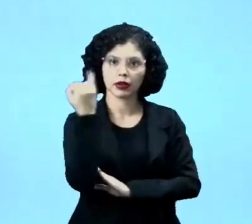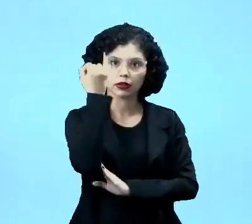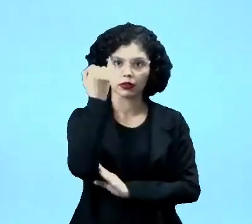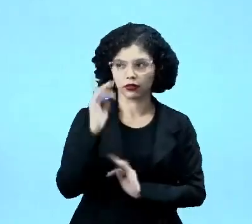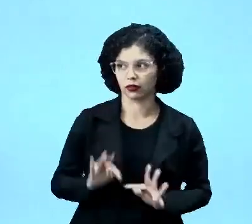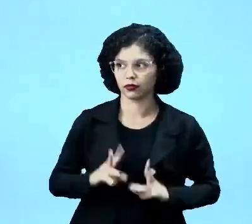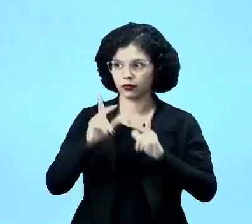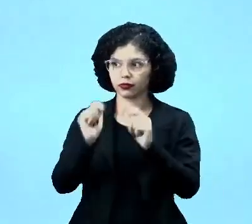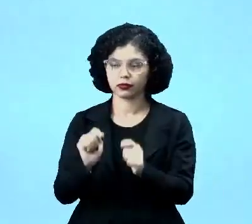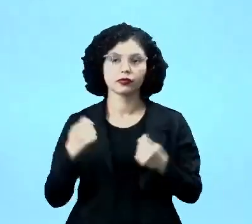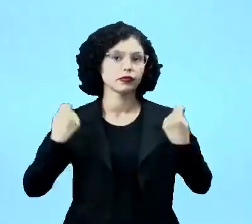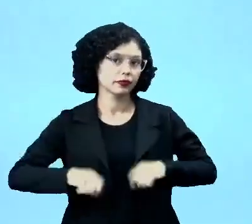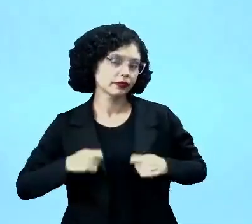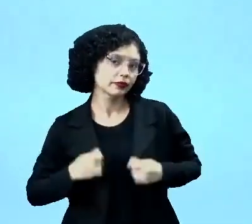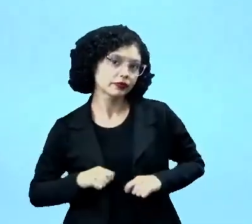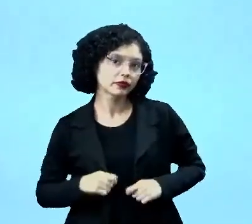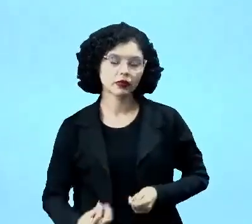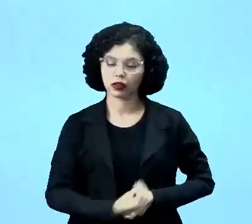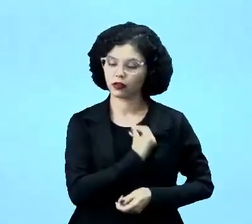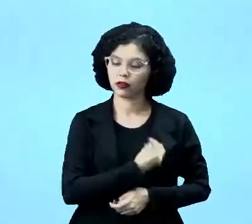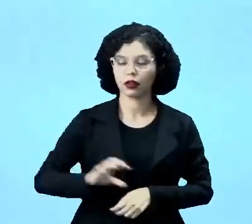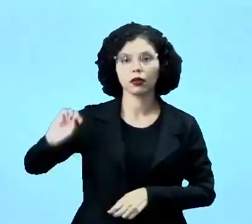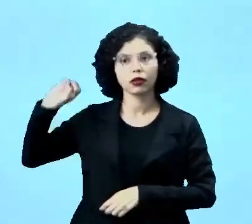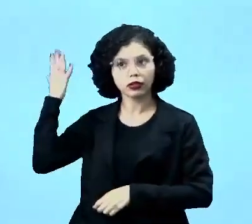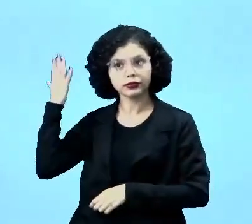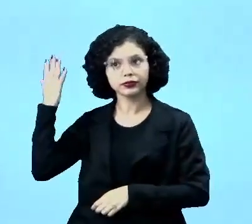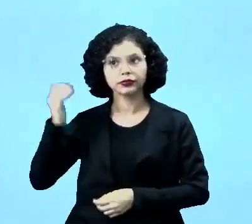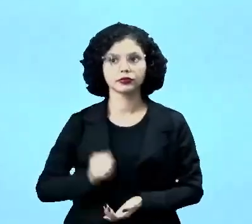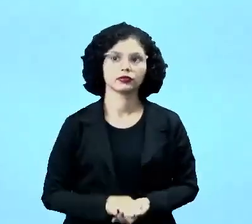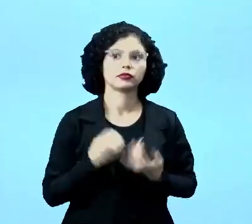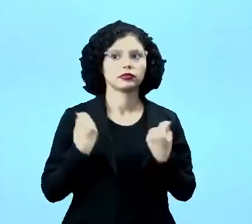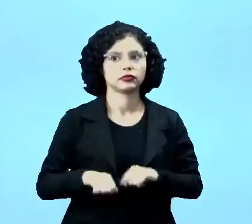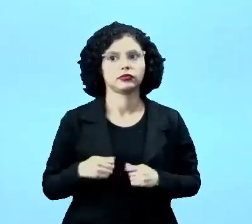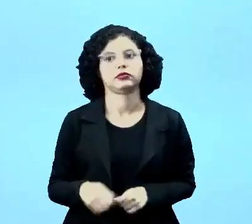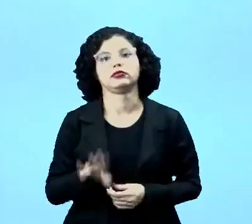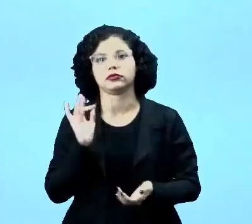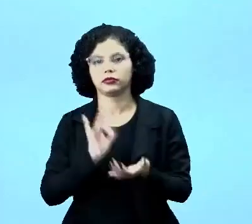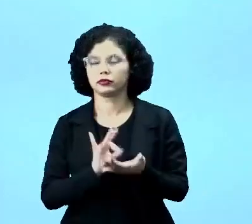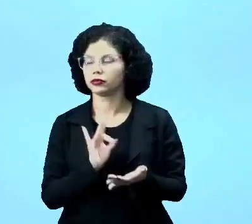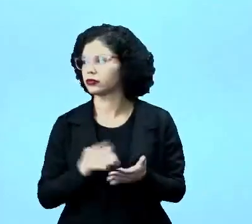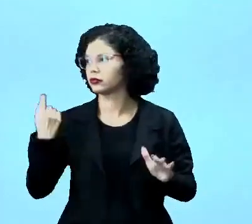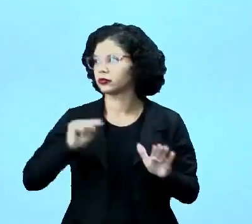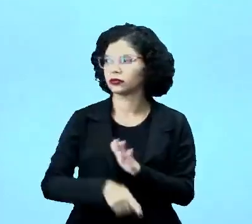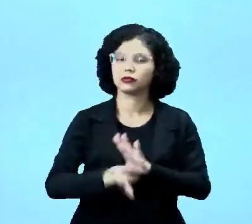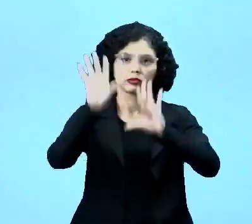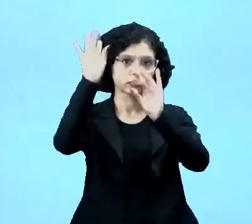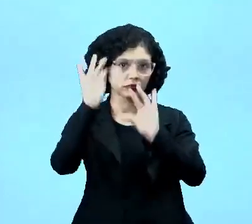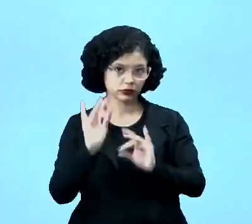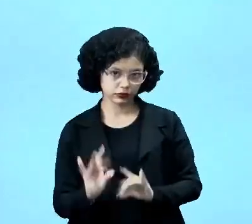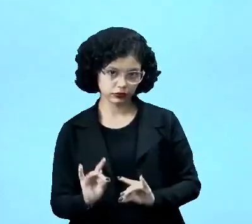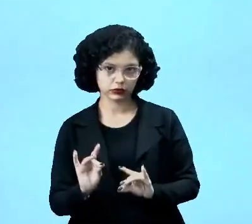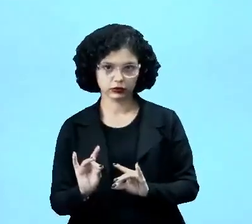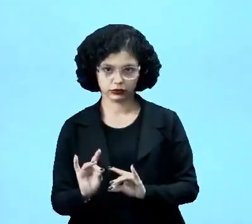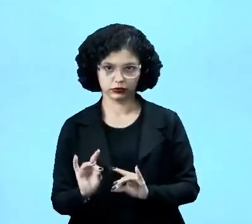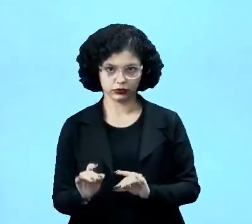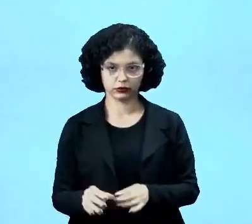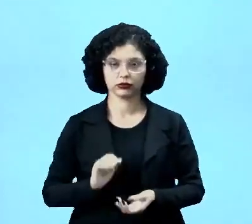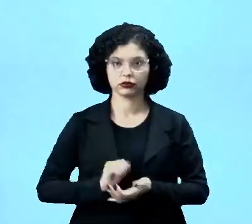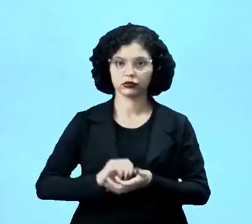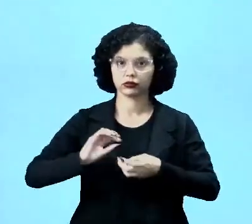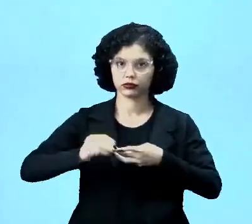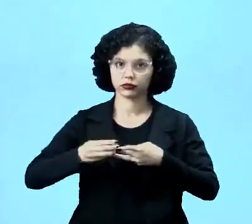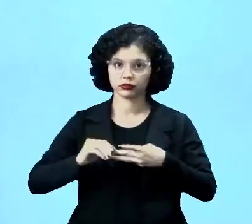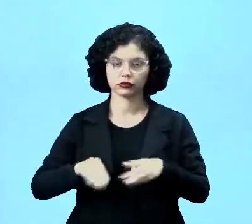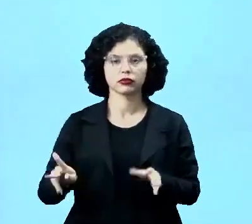ou seja, tudo o que é necessário para que a vida ocorra, necessariamente vai acontecer no interior de cada célula que o ser vivo